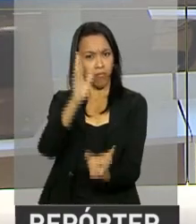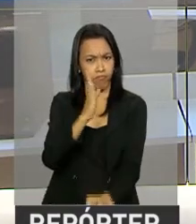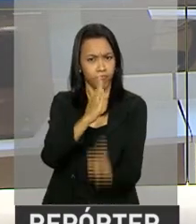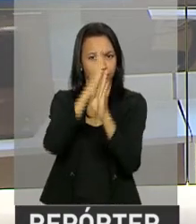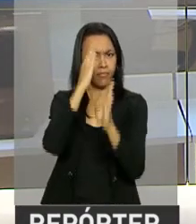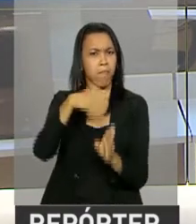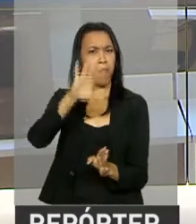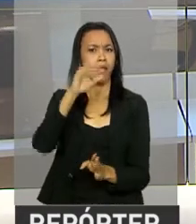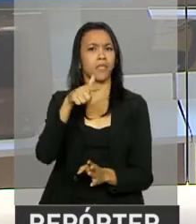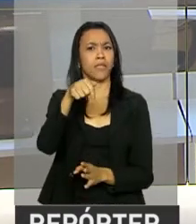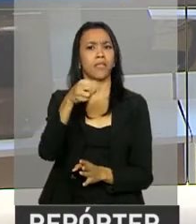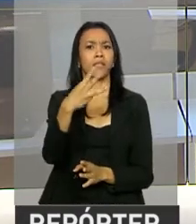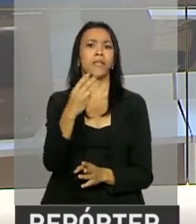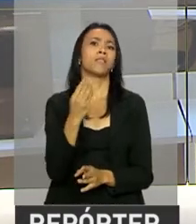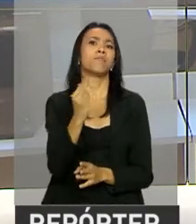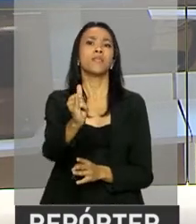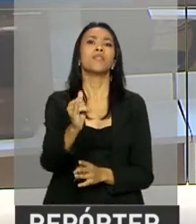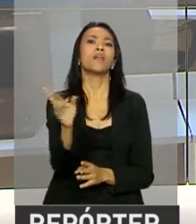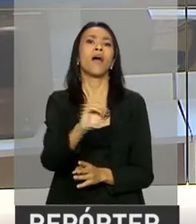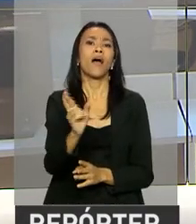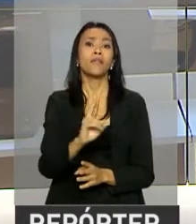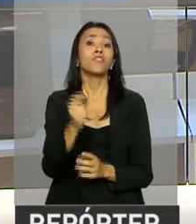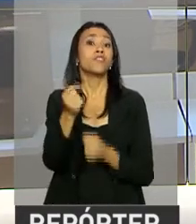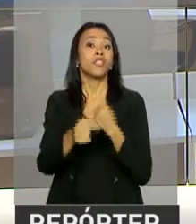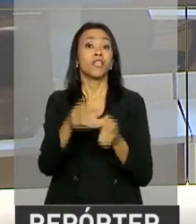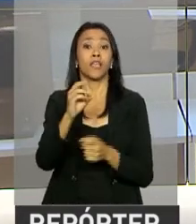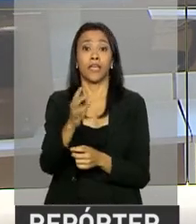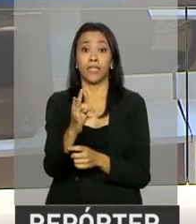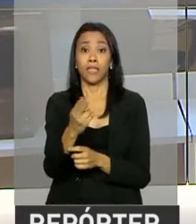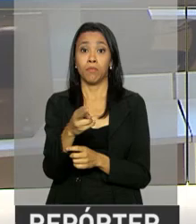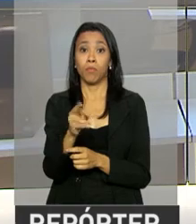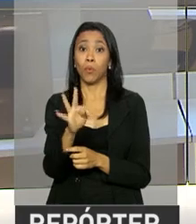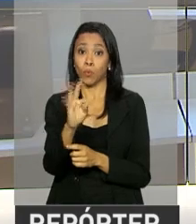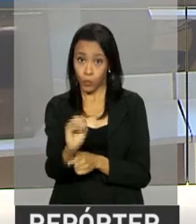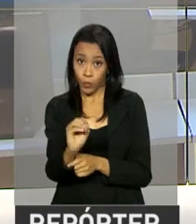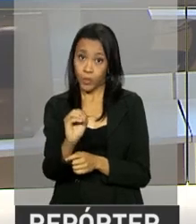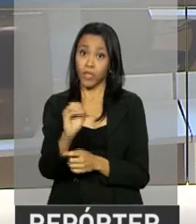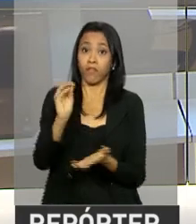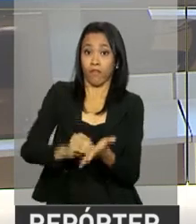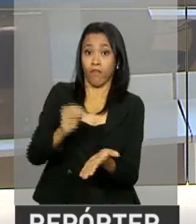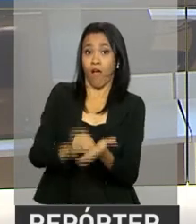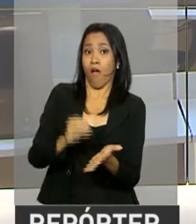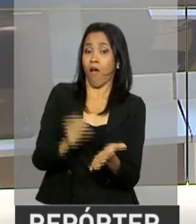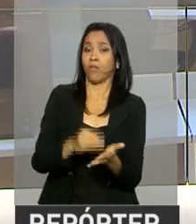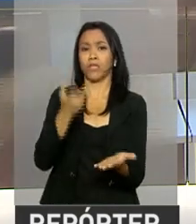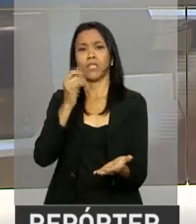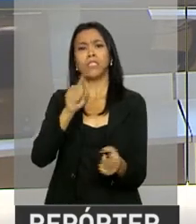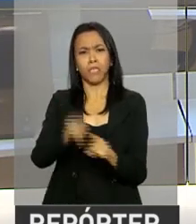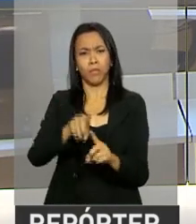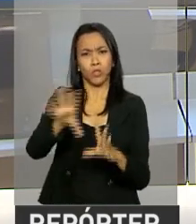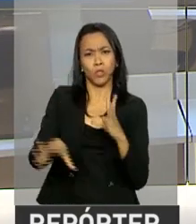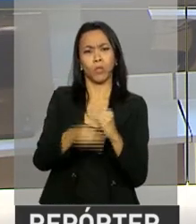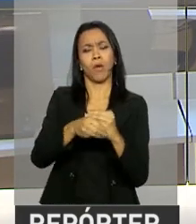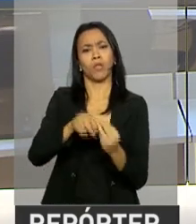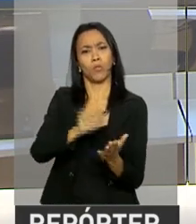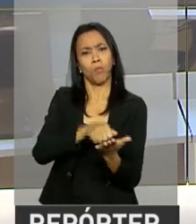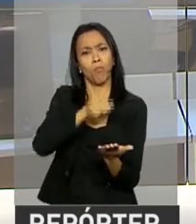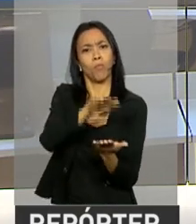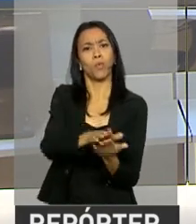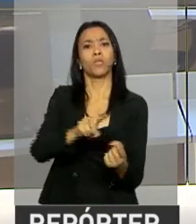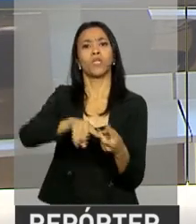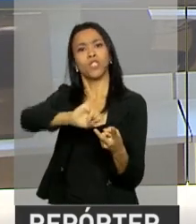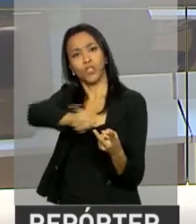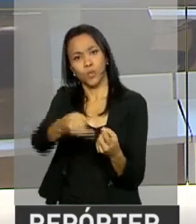de 73 bilhões de reais em créditos tributários. São impostos devidos somados a multas e juros. Os números são do balanço